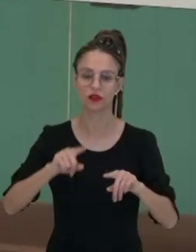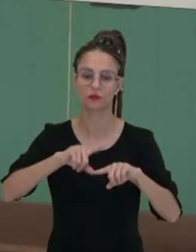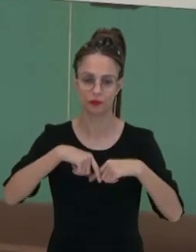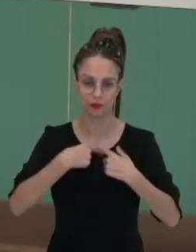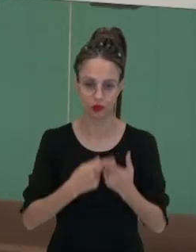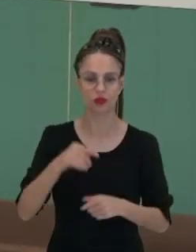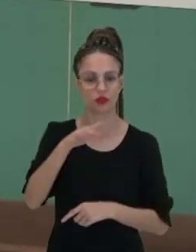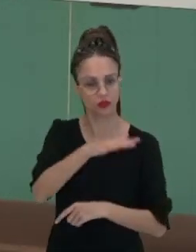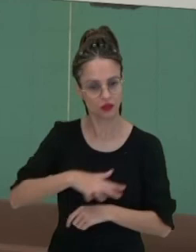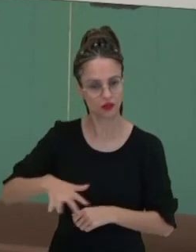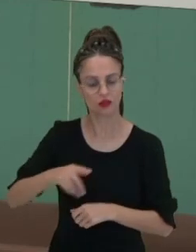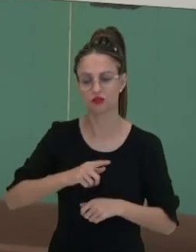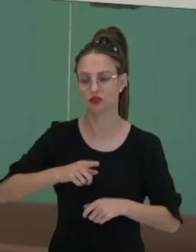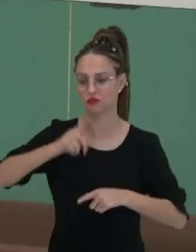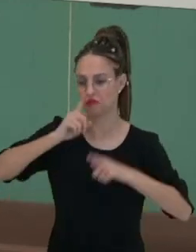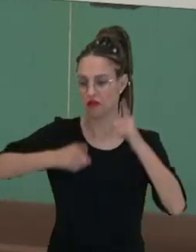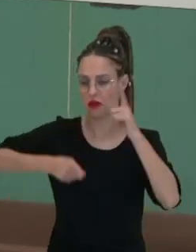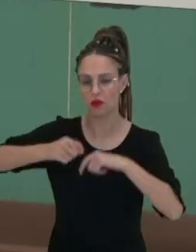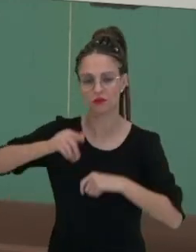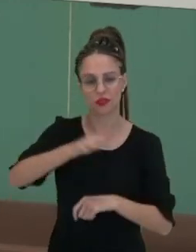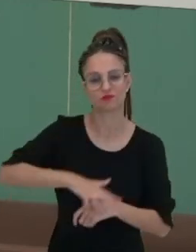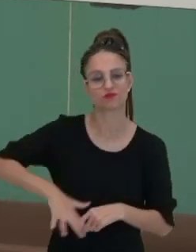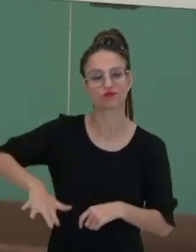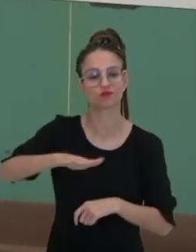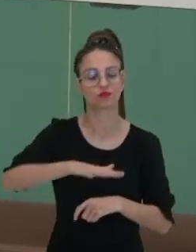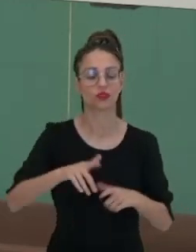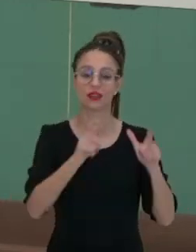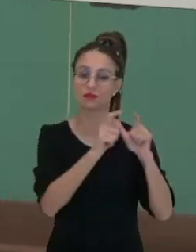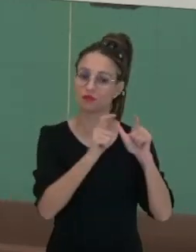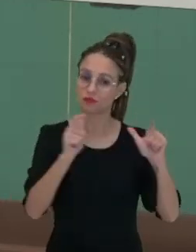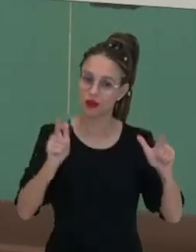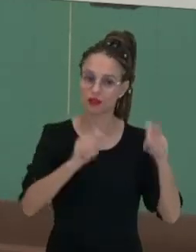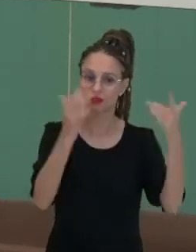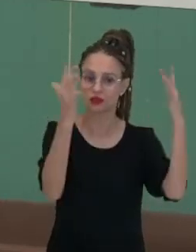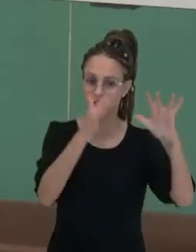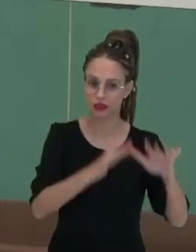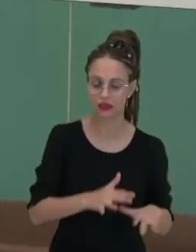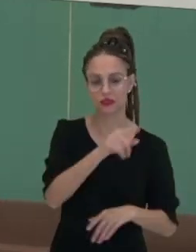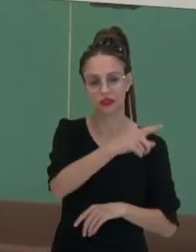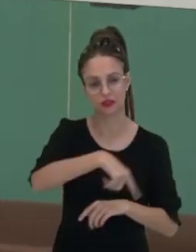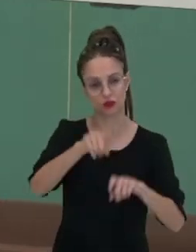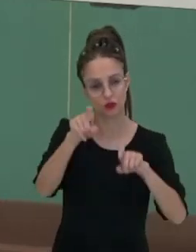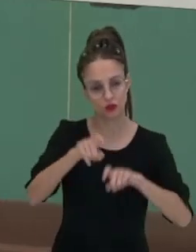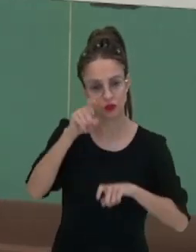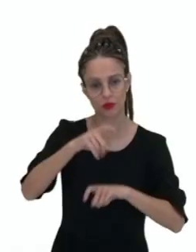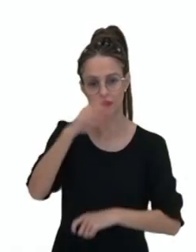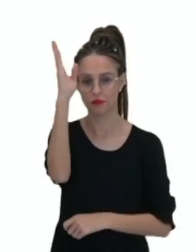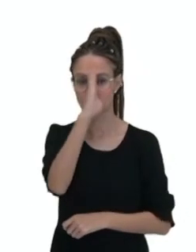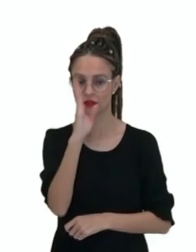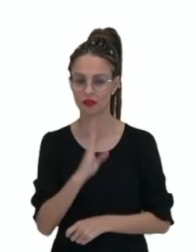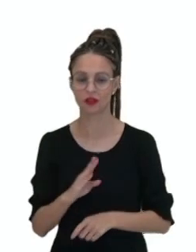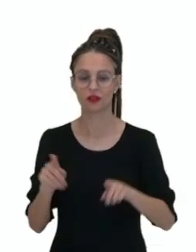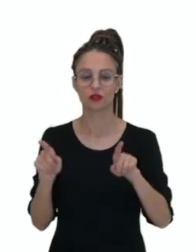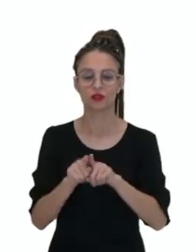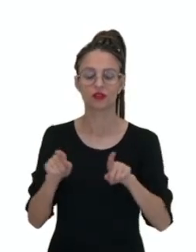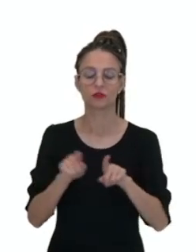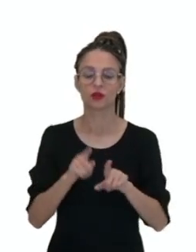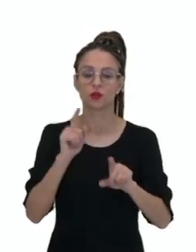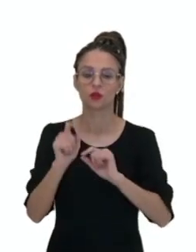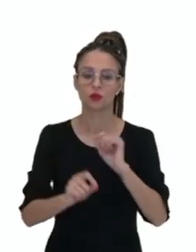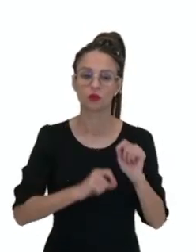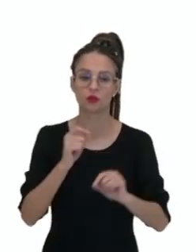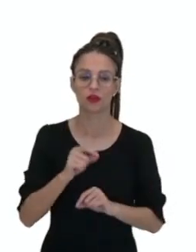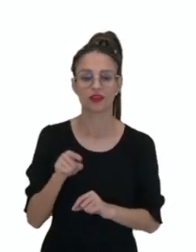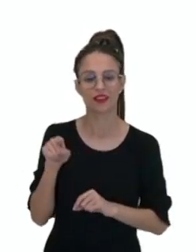gerado por estes imigrantes, agravou-se a crise dos proprietários rurais brasileiros e a hostilidade entre